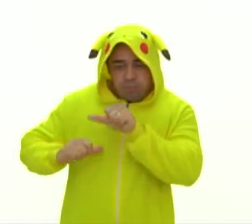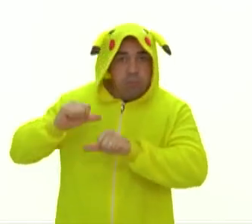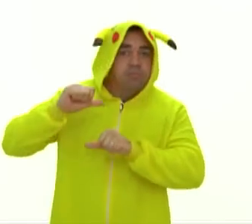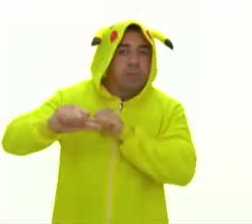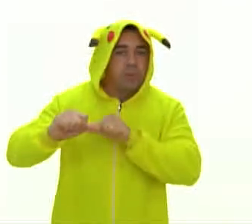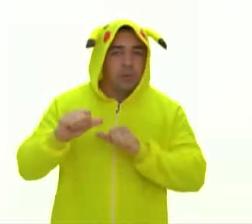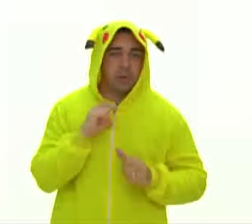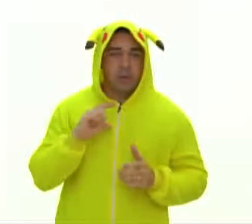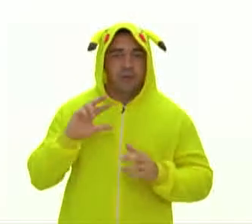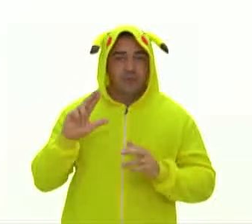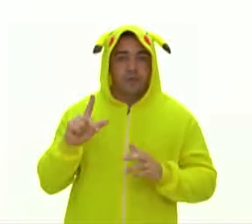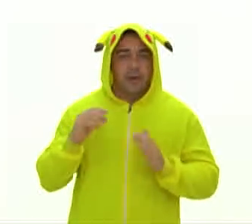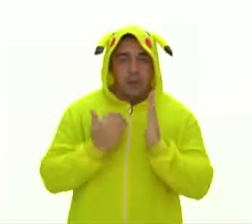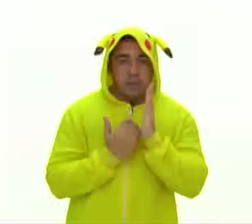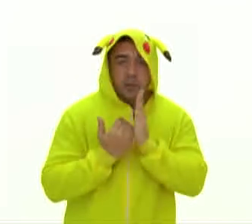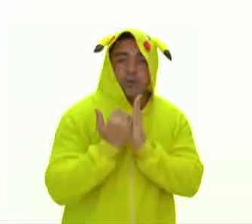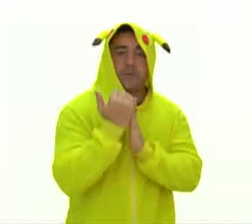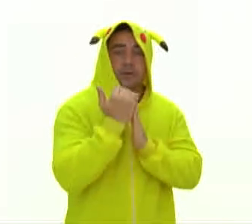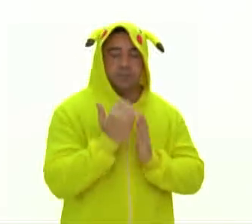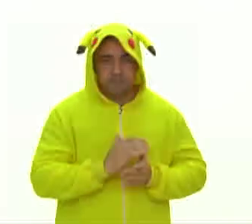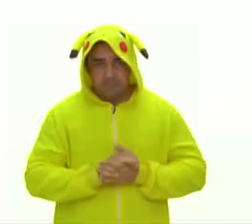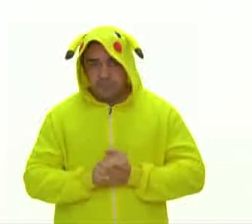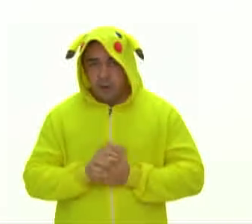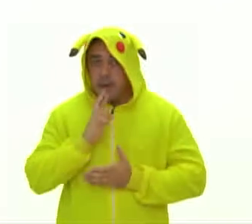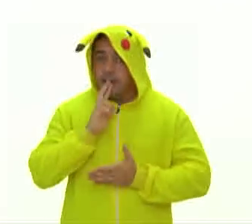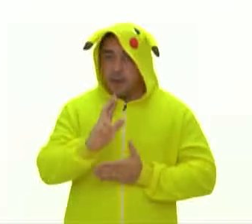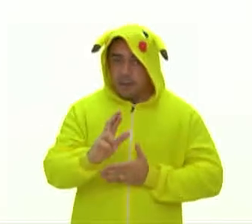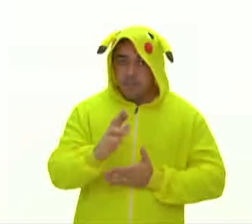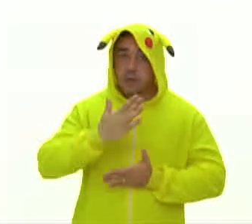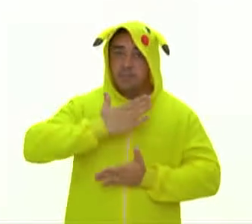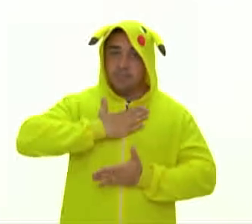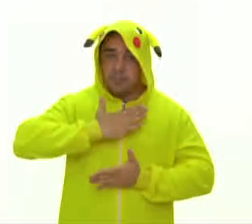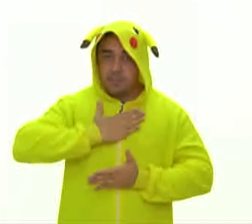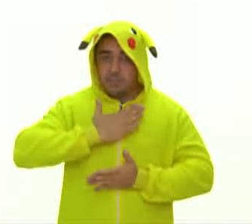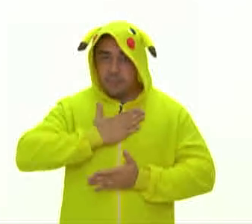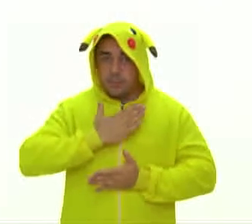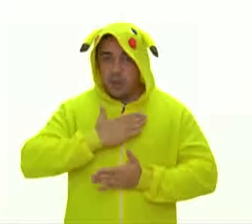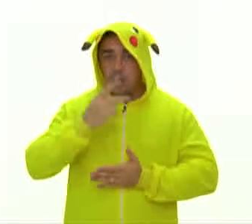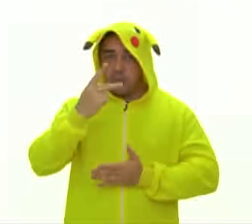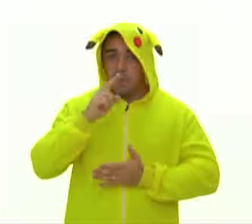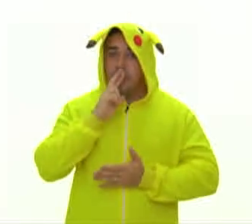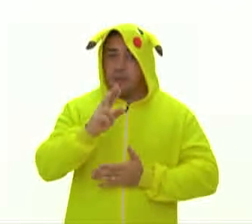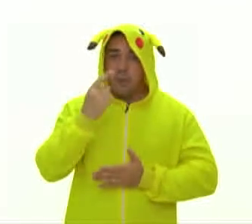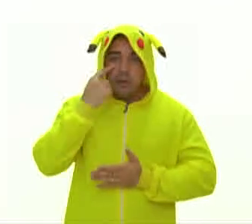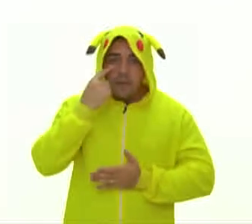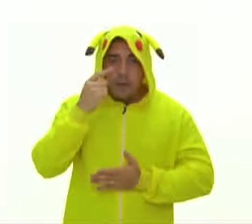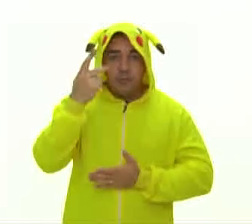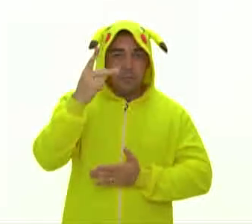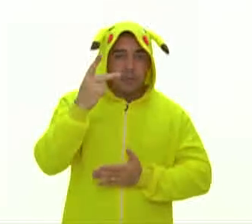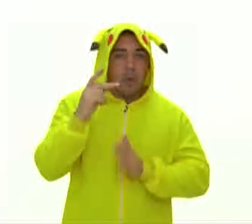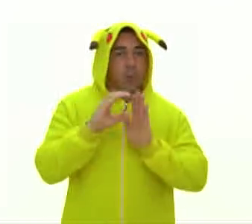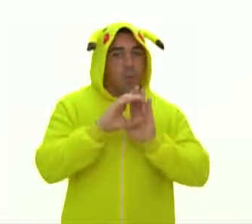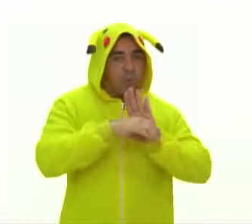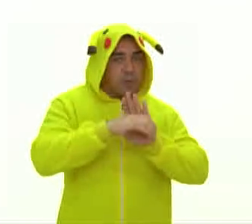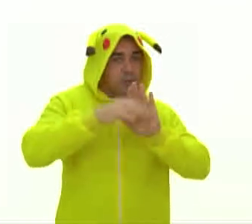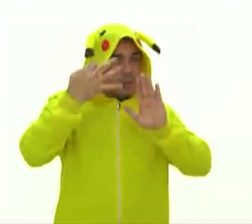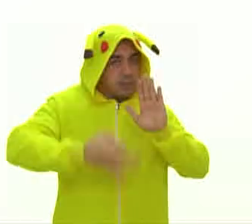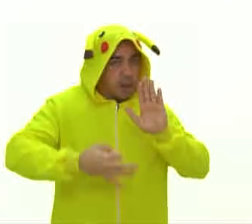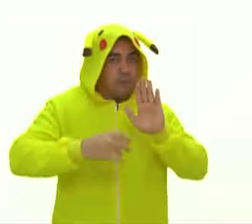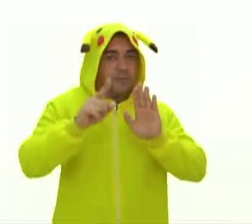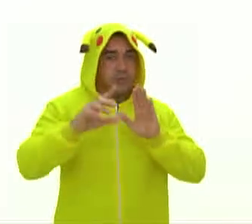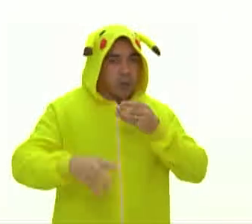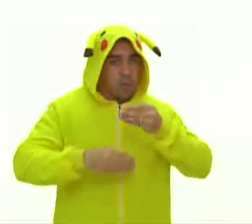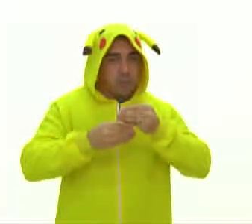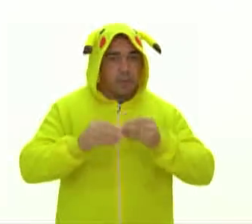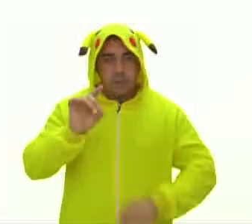níveis de evolução. Então, a minha resposta está aqui, não quer dizer que a sua esteja errada. Veja se os principais conceitos estão aí, se não tiver, complementa,